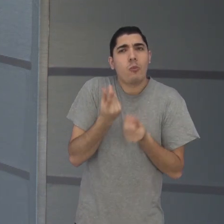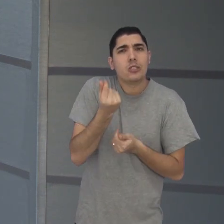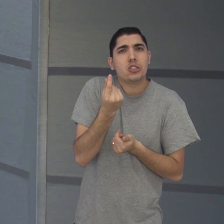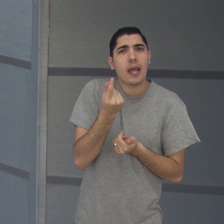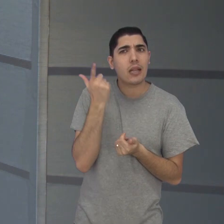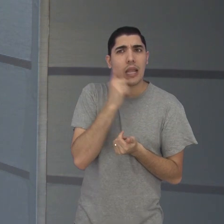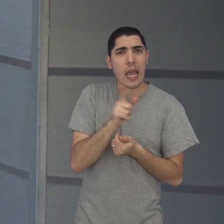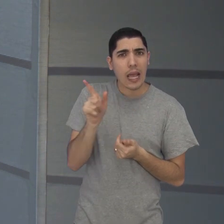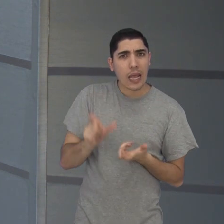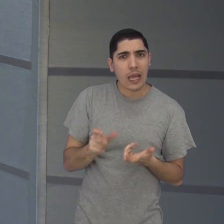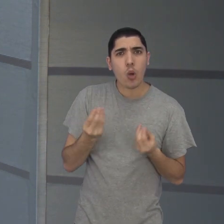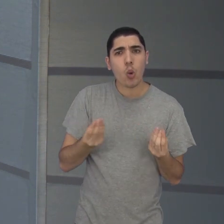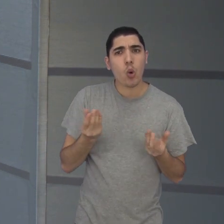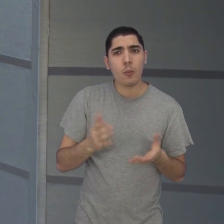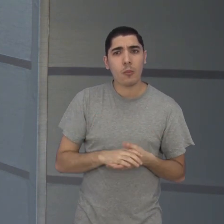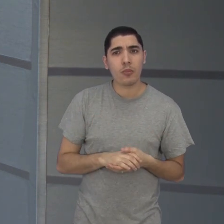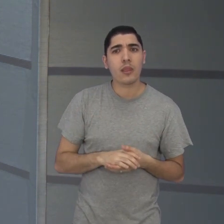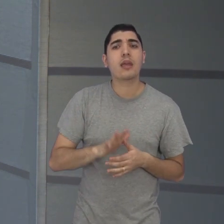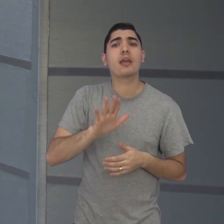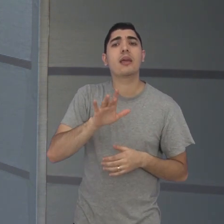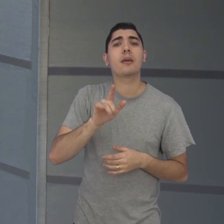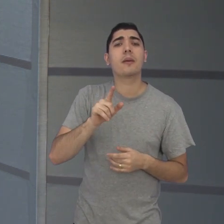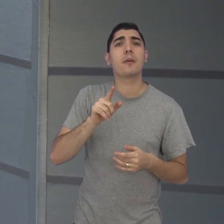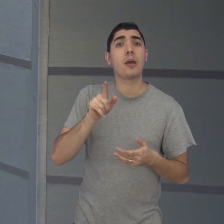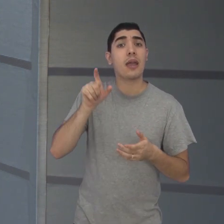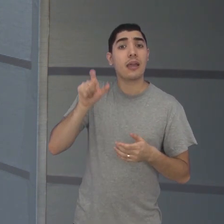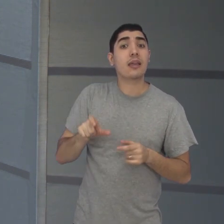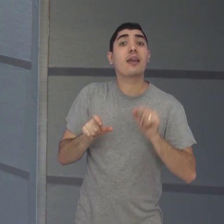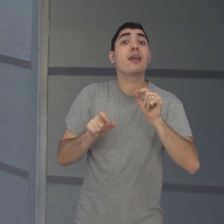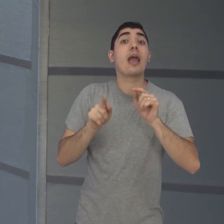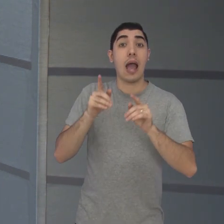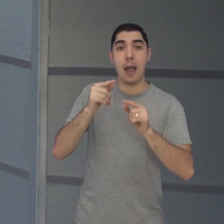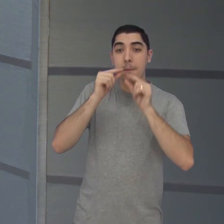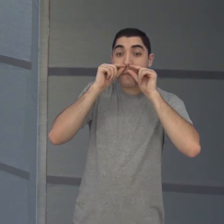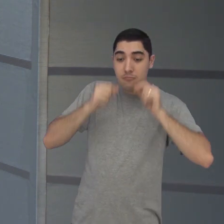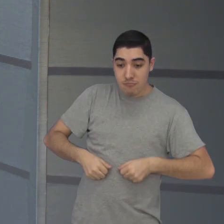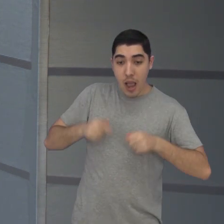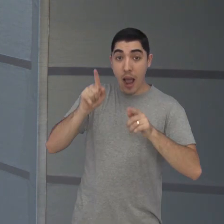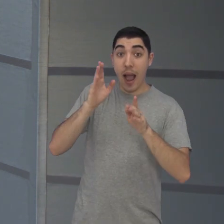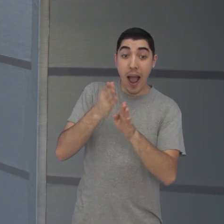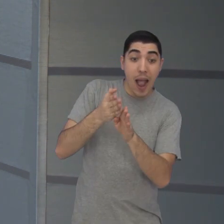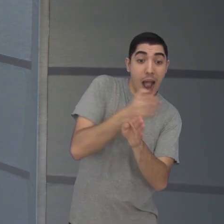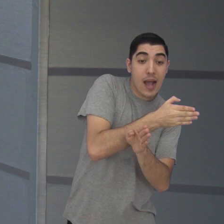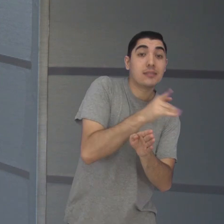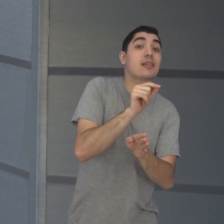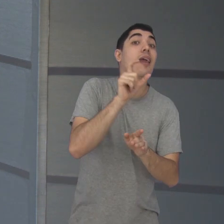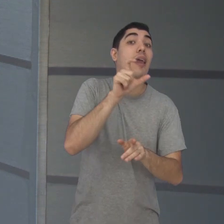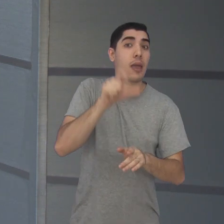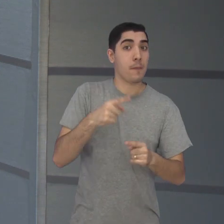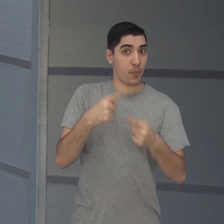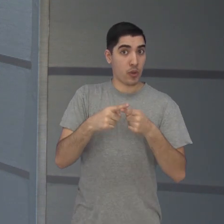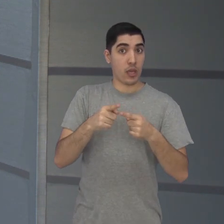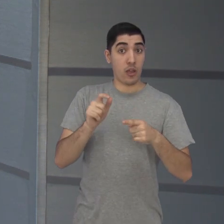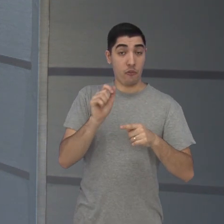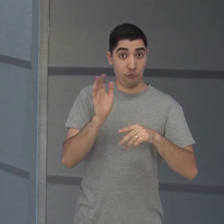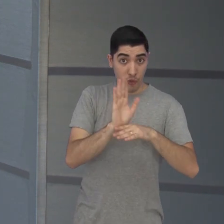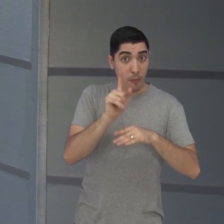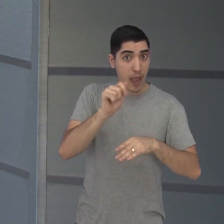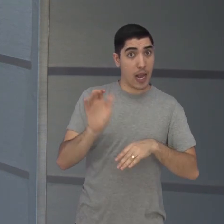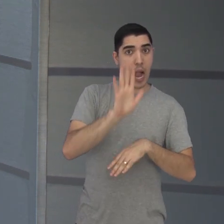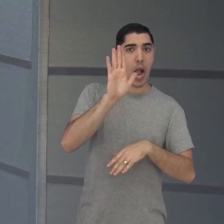Porque Quando o Mazzaropi quem era o começou... Mazzaropi antes de fazer os filmes? Então, Porque fazer filme é caro, não